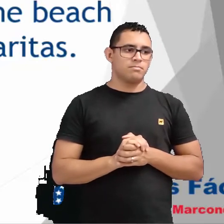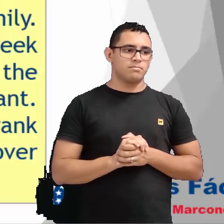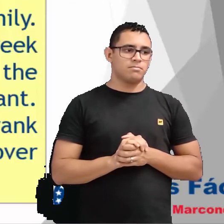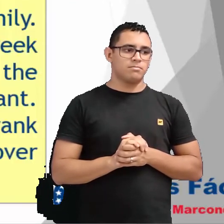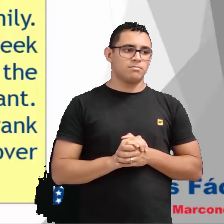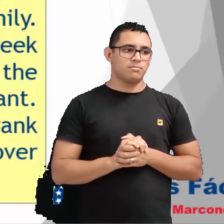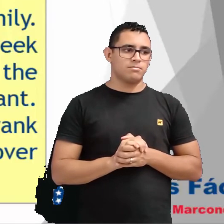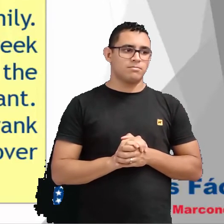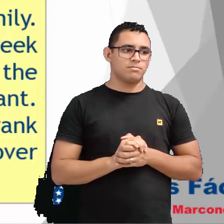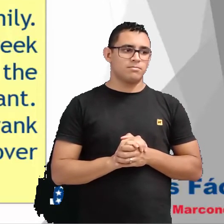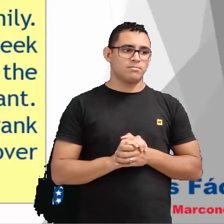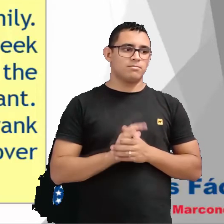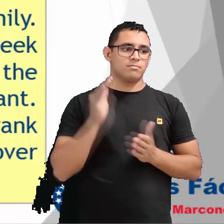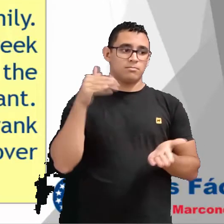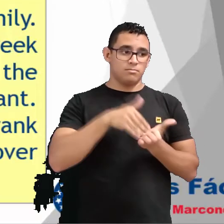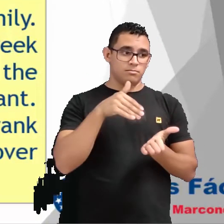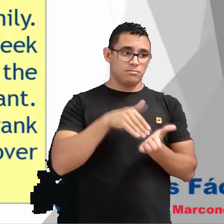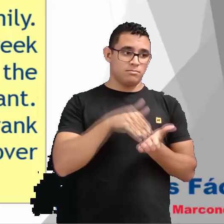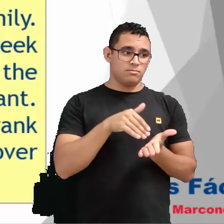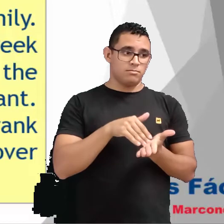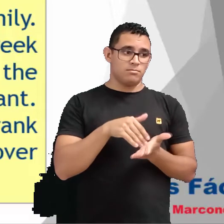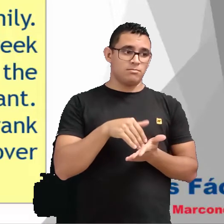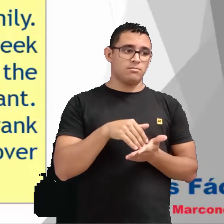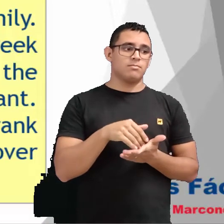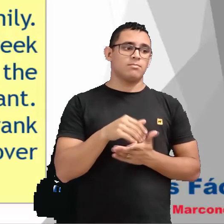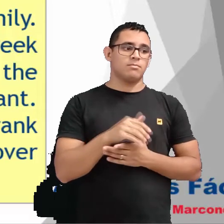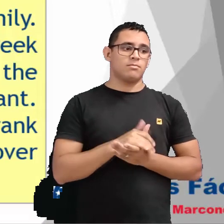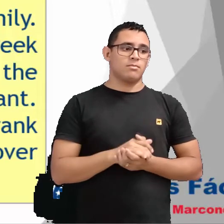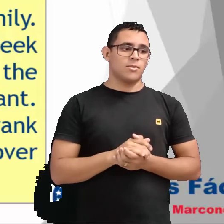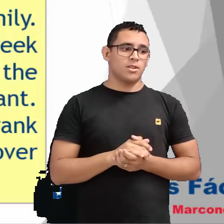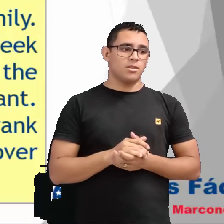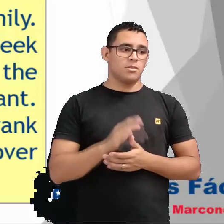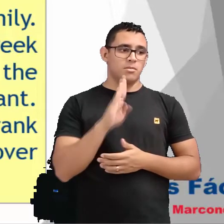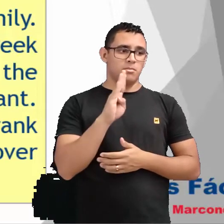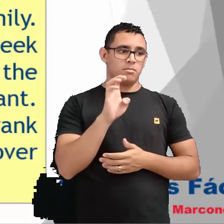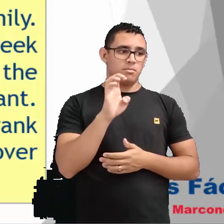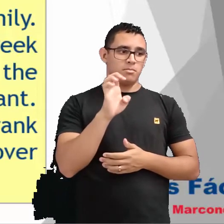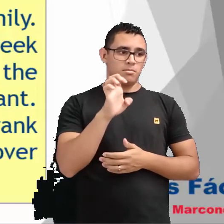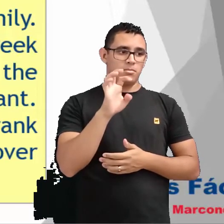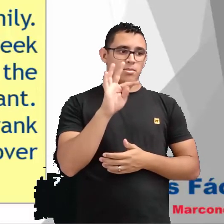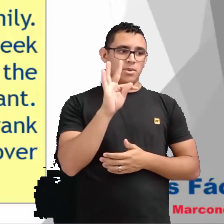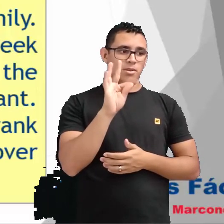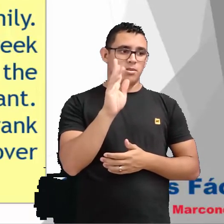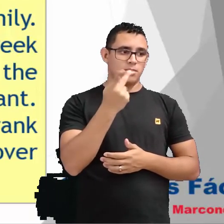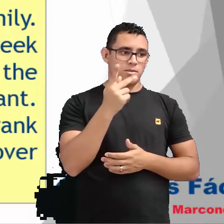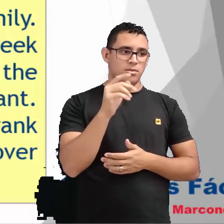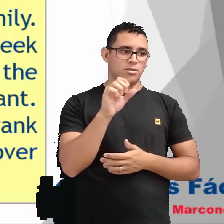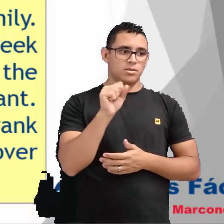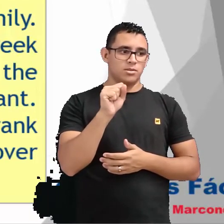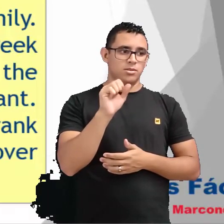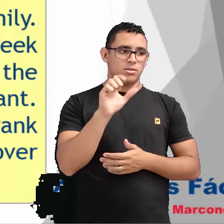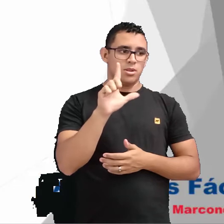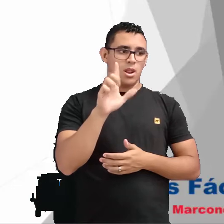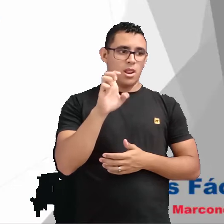past, ok? E, finalmente, então, Beth slept early, né? Beth slept early, a Beth dormiu